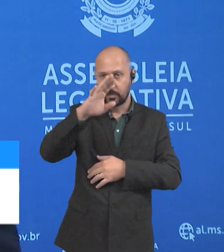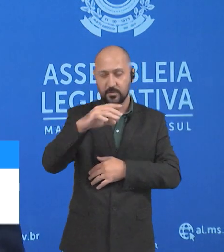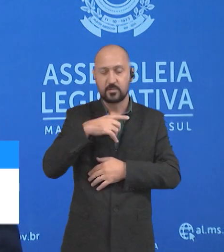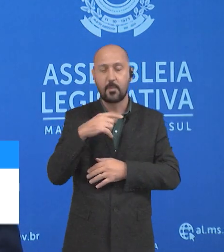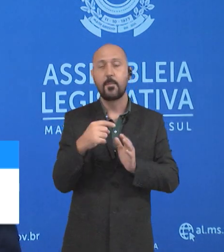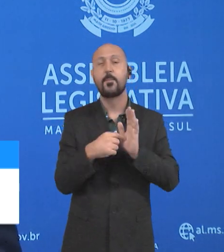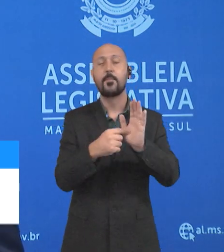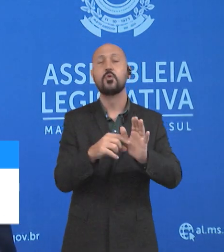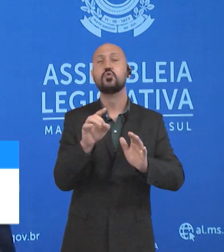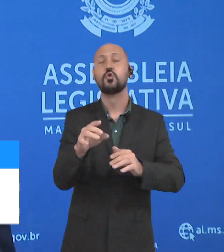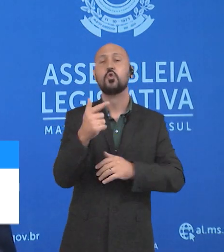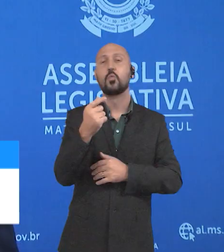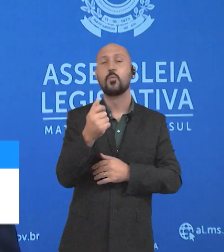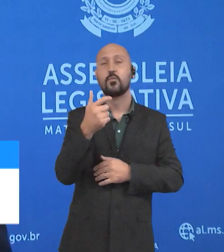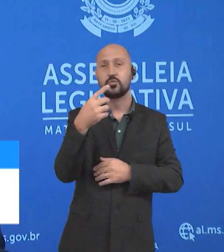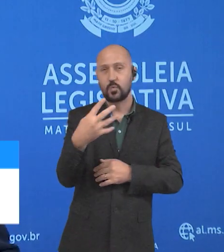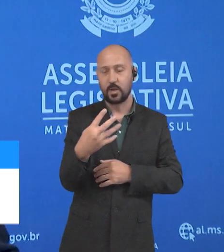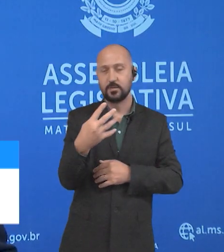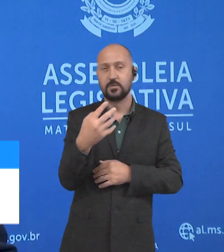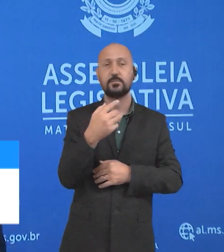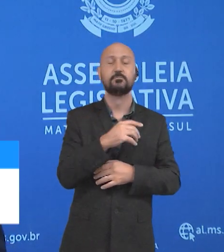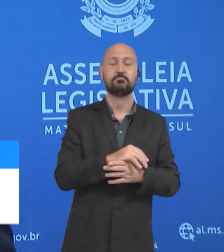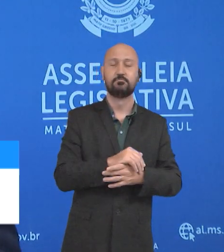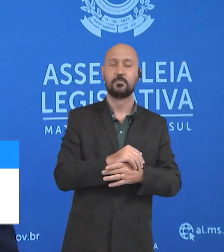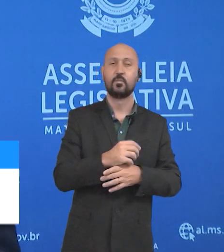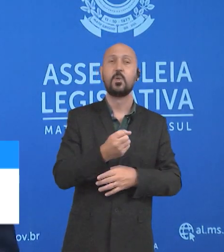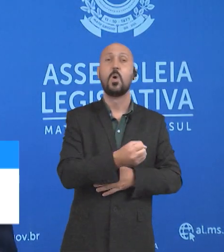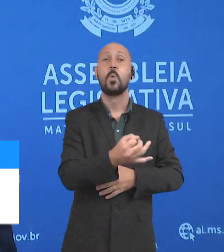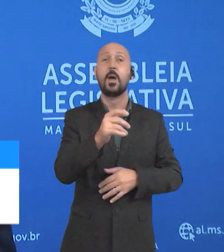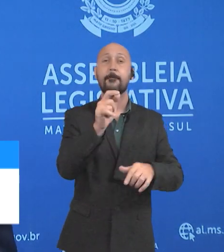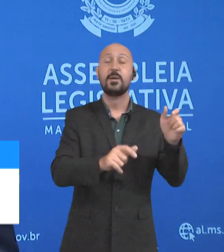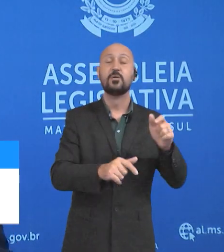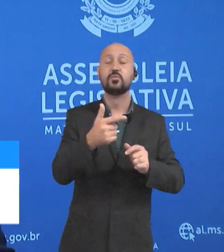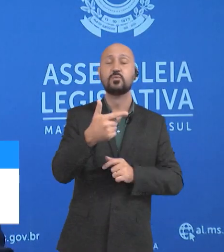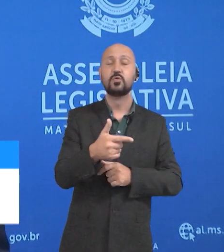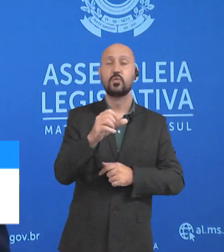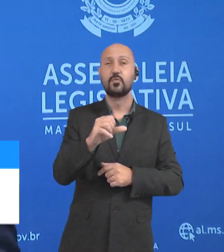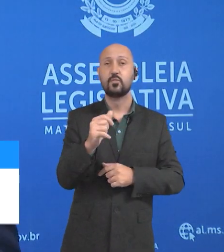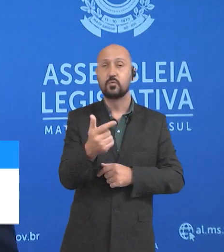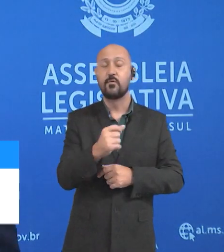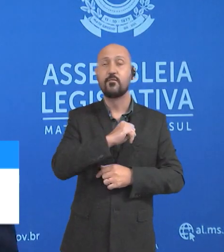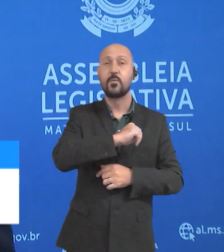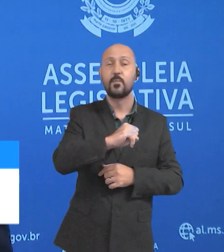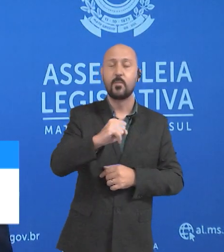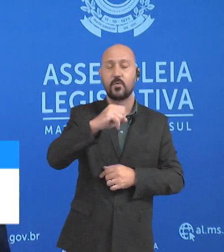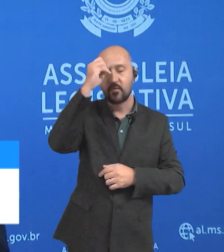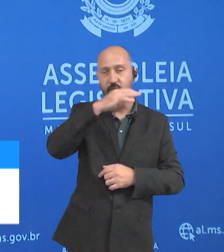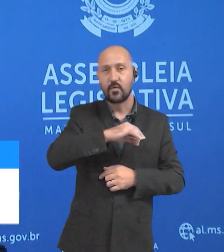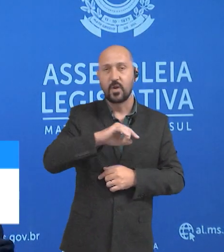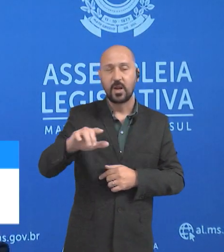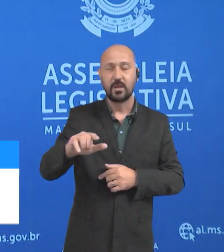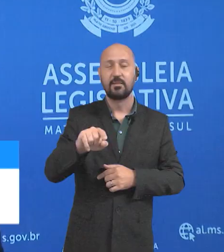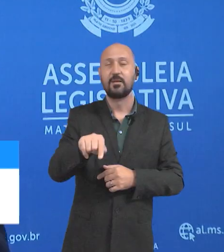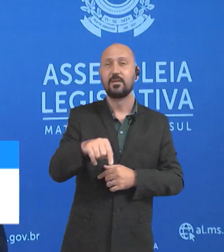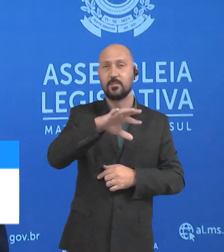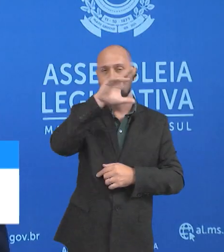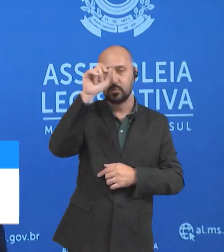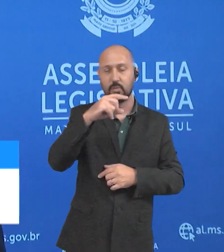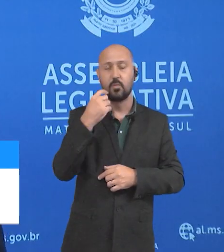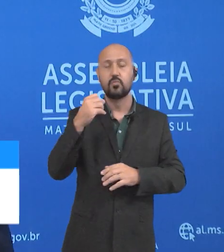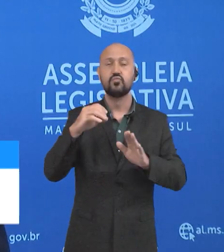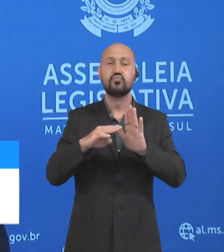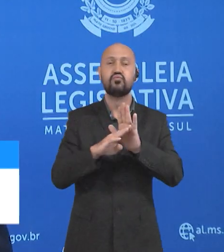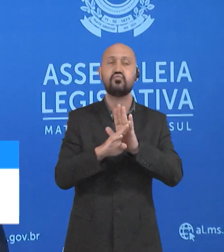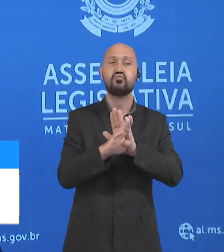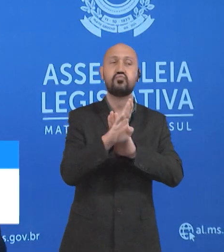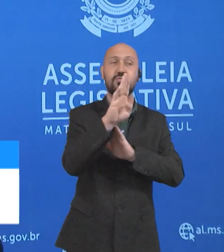LGBTQIA+, no Brasil, mostram que só em 2024, 291 pessoas foram mortas de forma violenta. Em Mato Grosso do